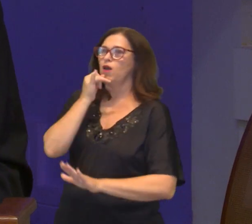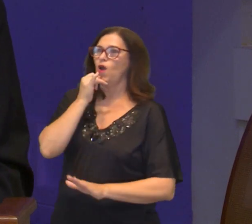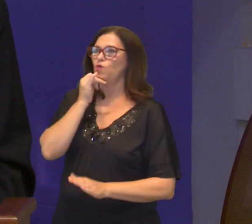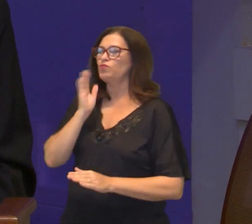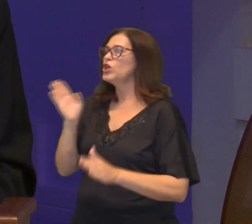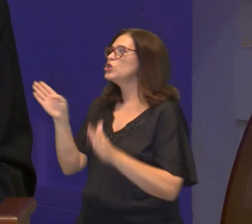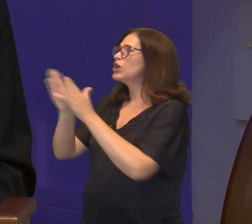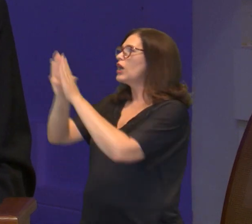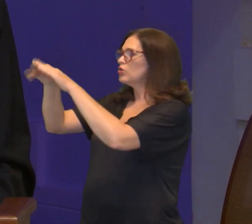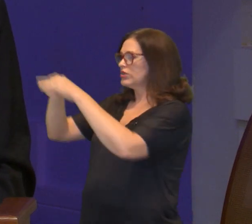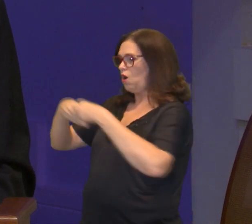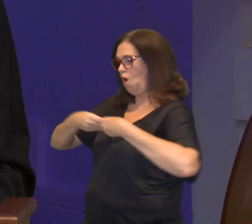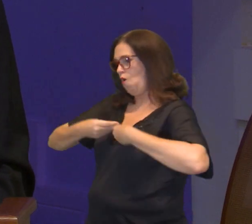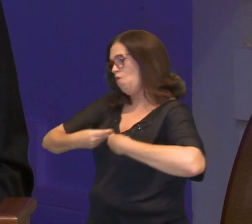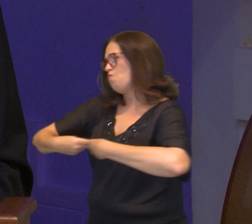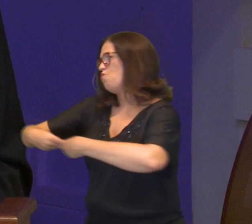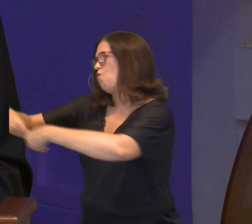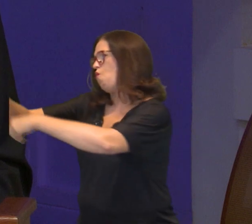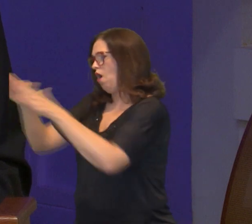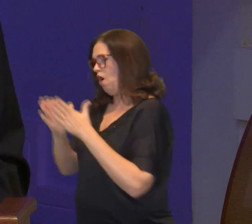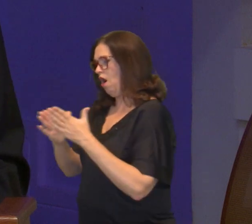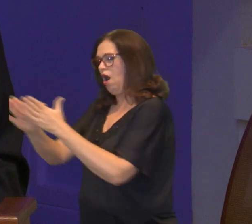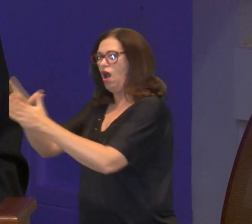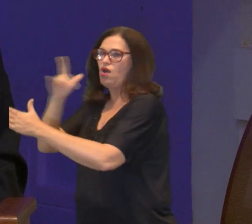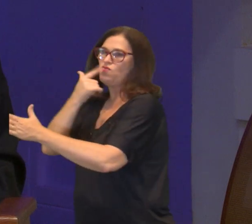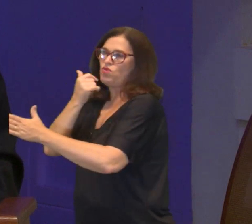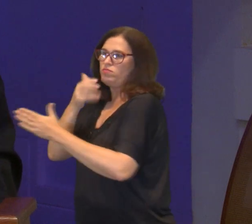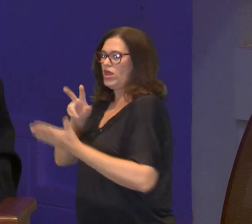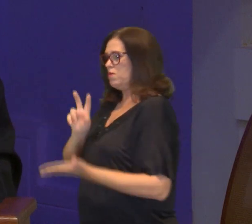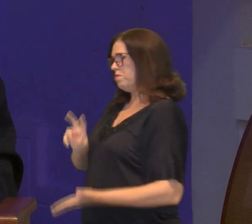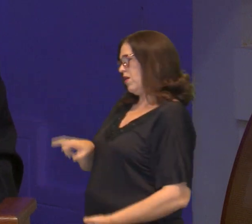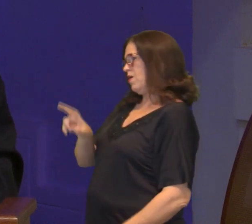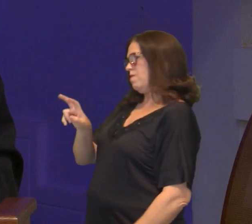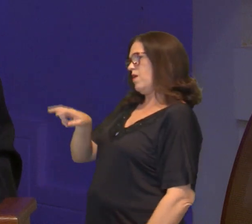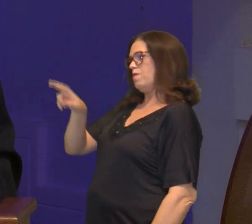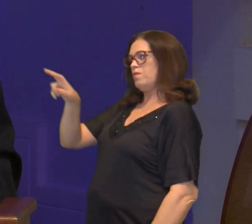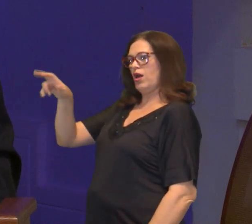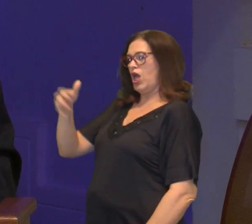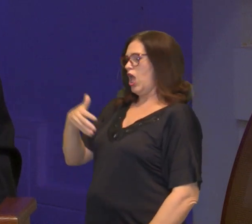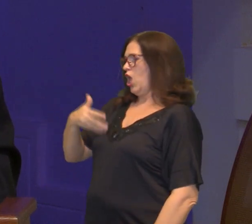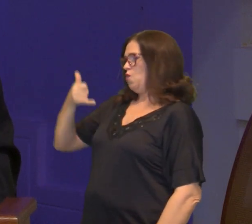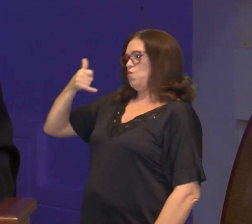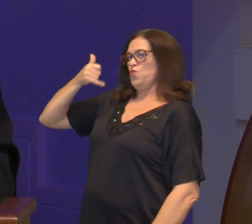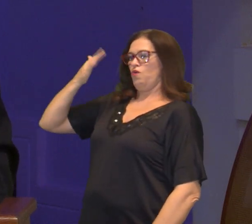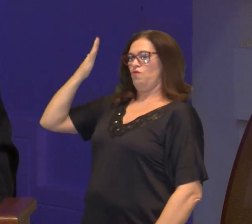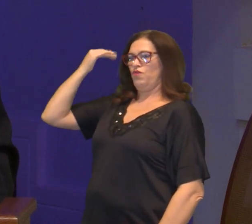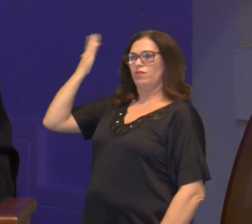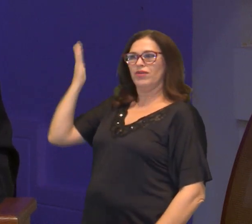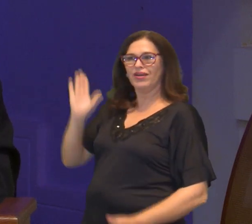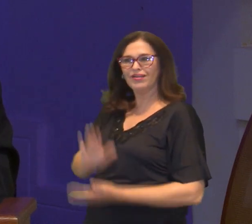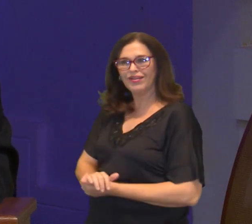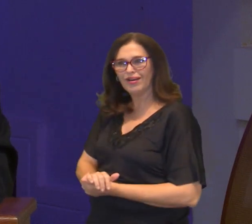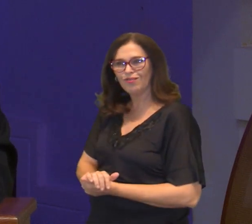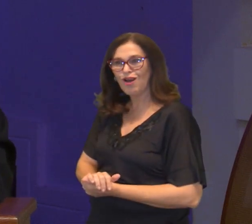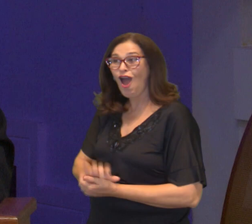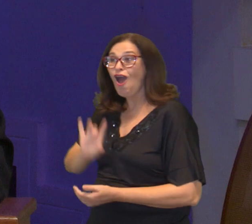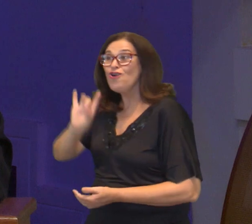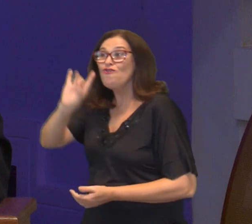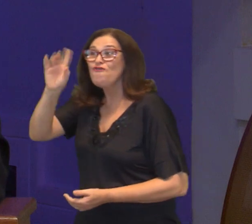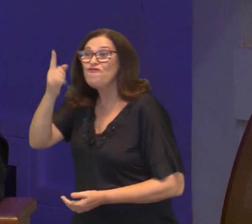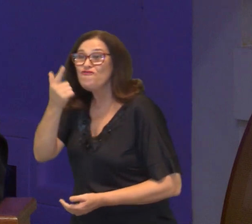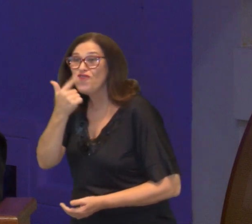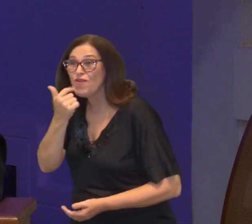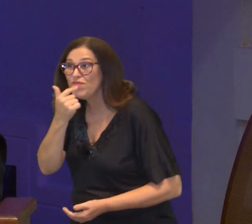vermelho para recebê-lo, a não ser que esse vermelho seja o sangue de